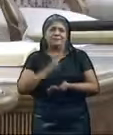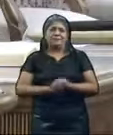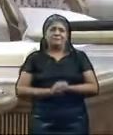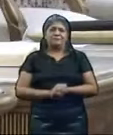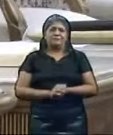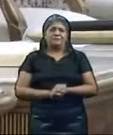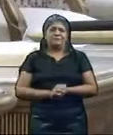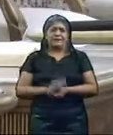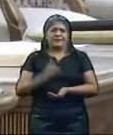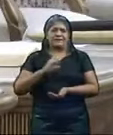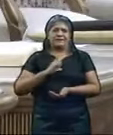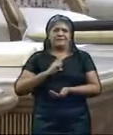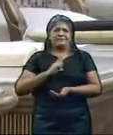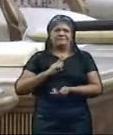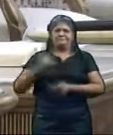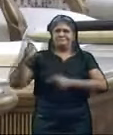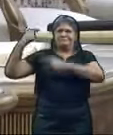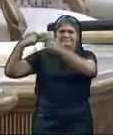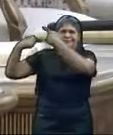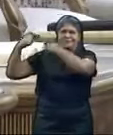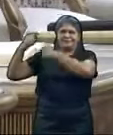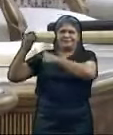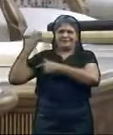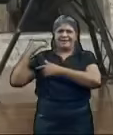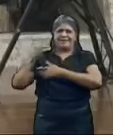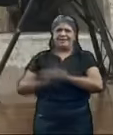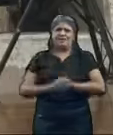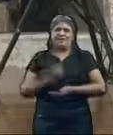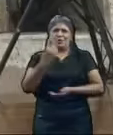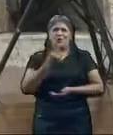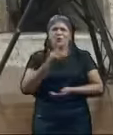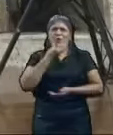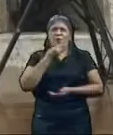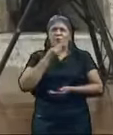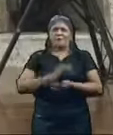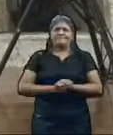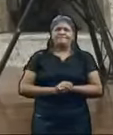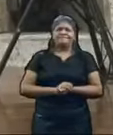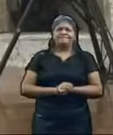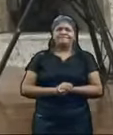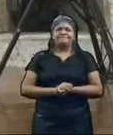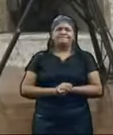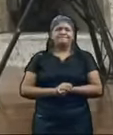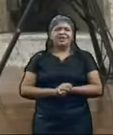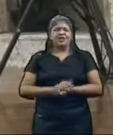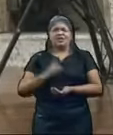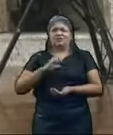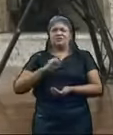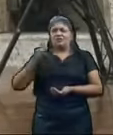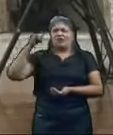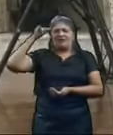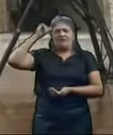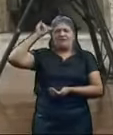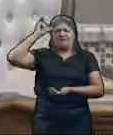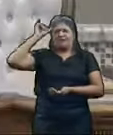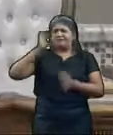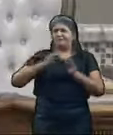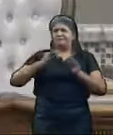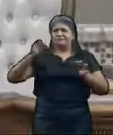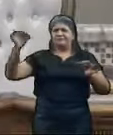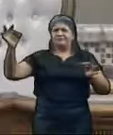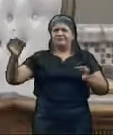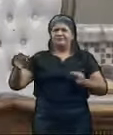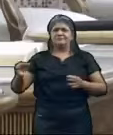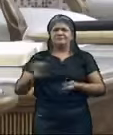e sempre me dizer se Deus quiser se Deus permitir Davi falou que eu posso Senhor na minha frente